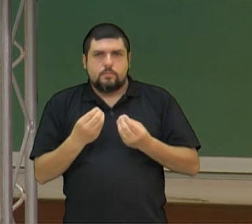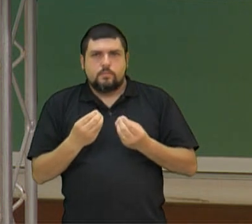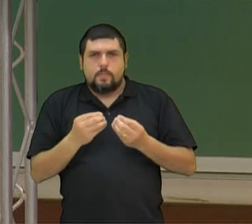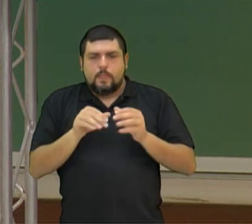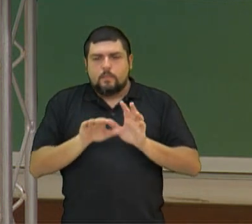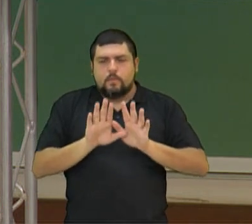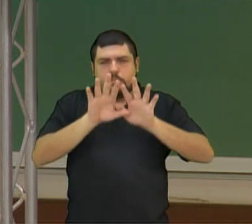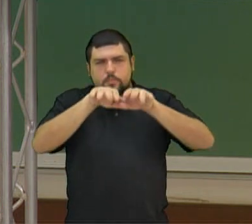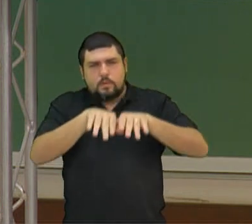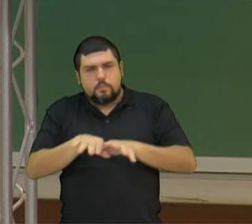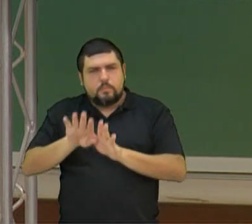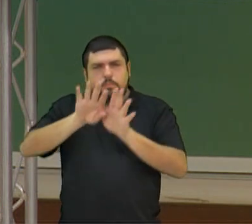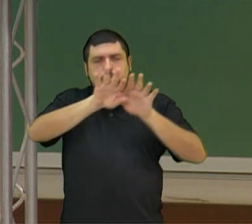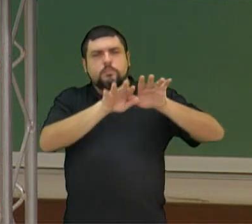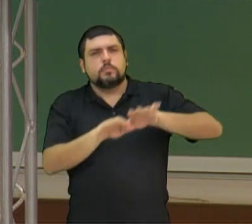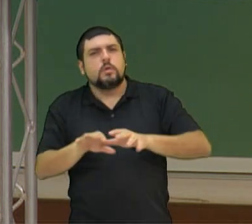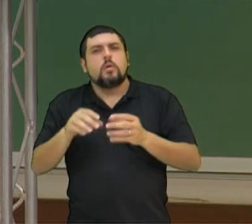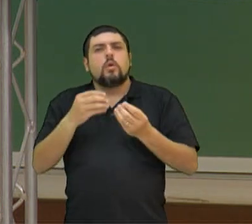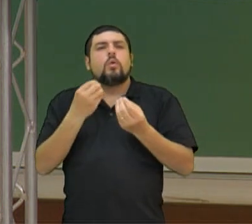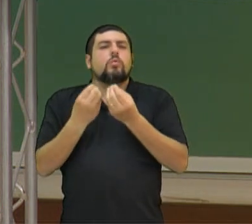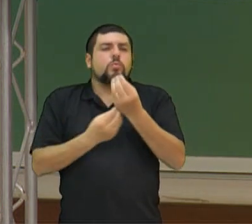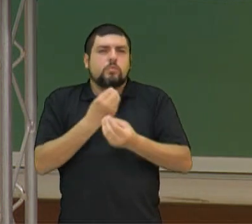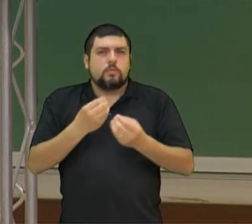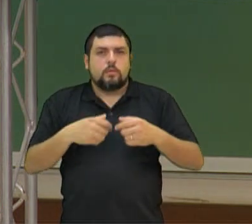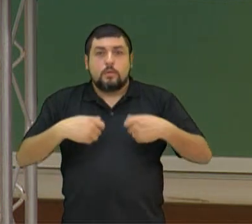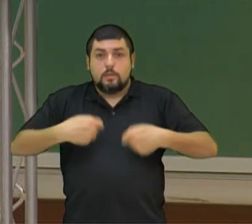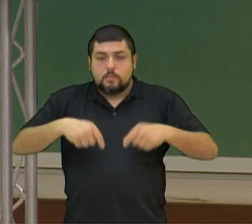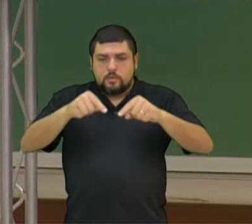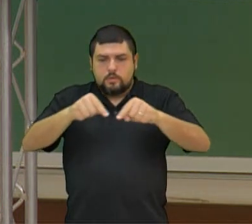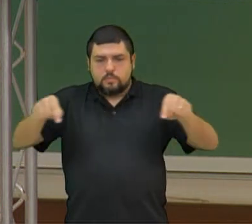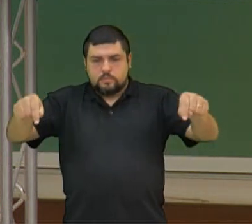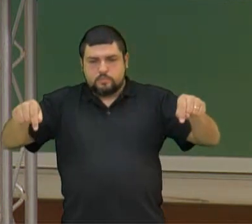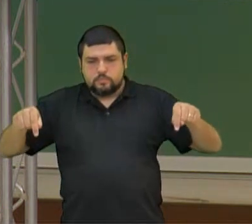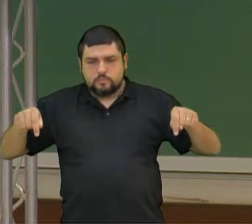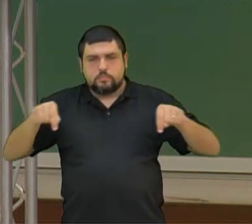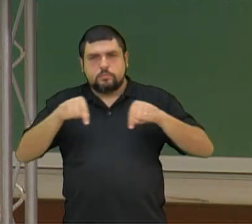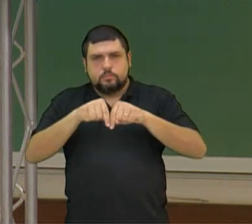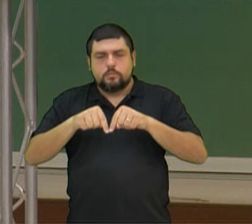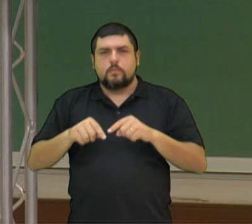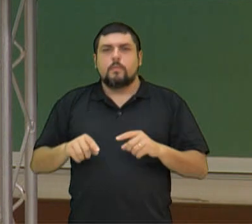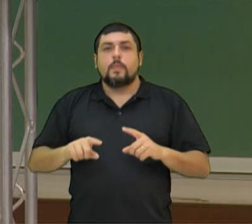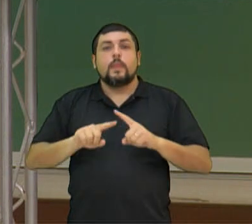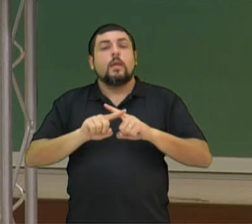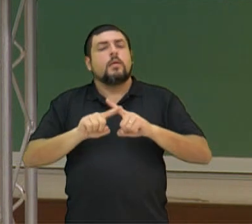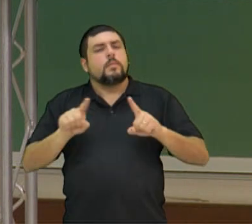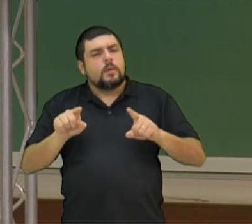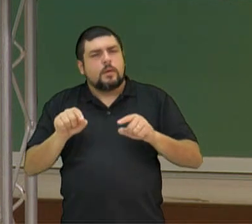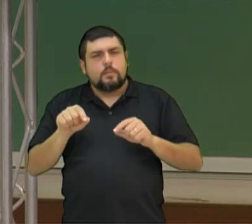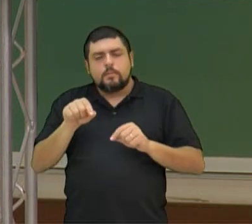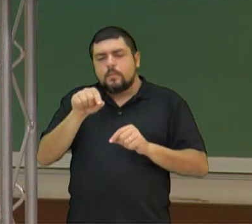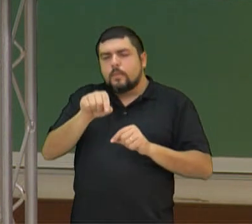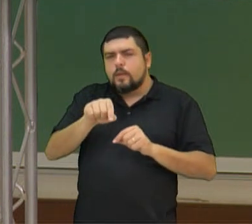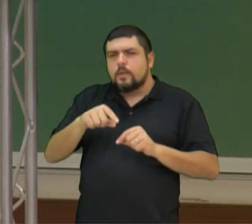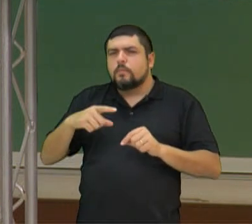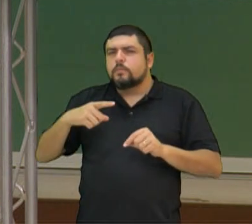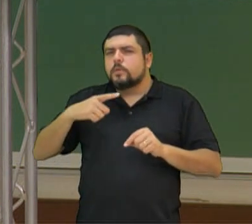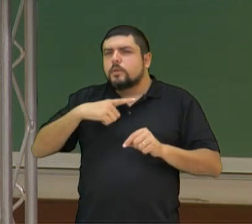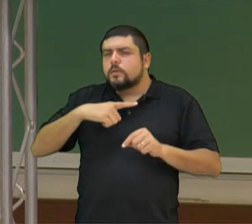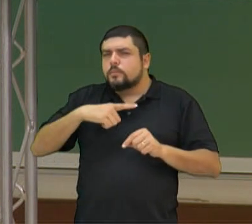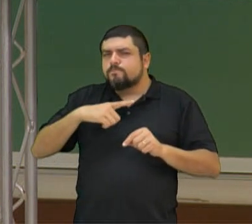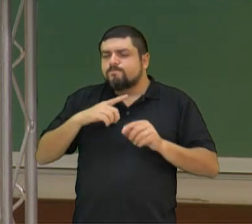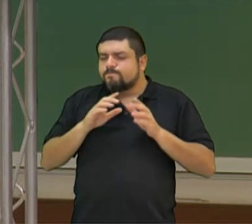nado sincronizado, né? A gente precisa de uma piscina. Mas essa piscina, ela tem algumas